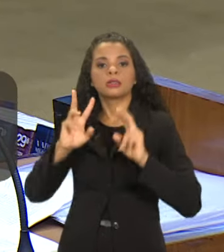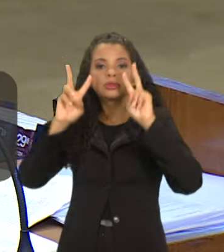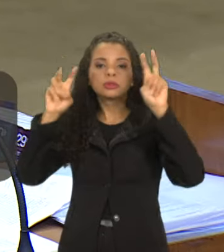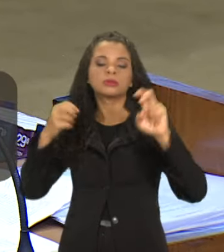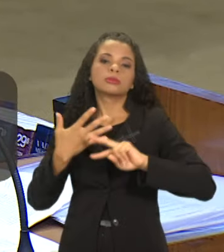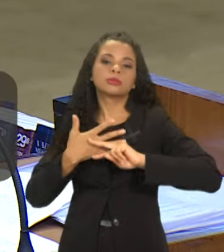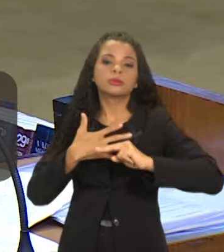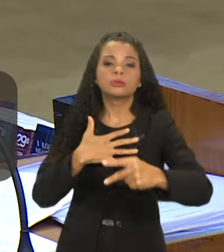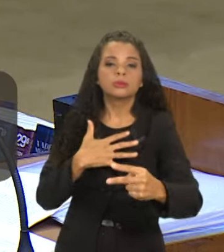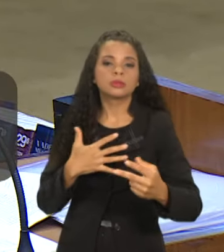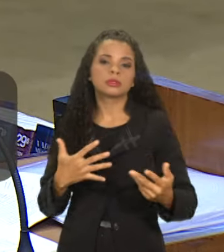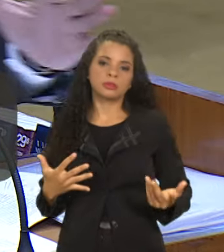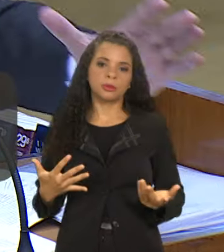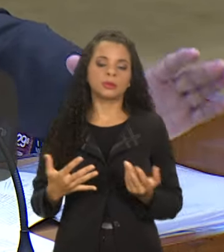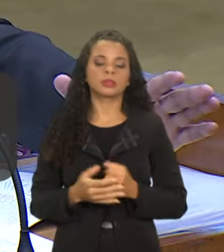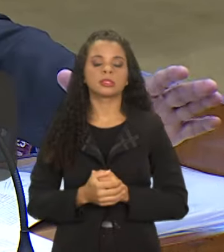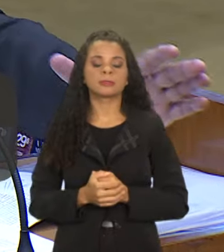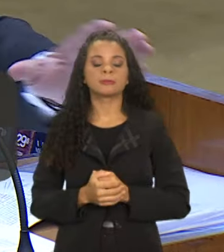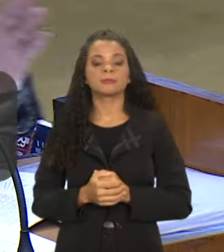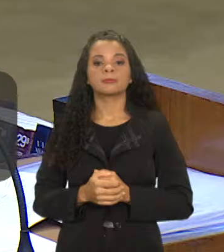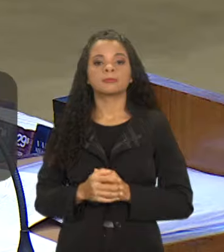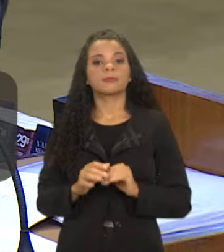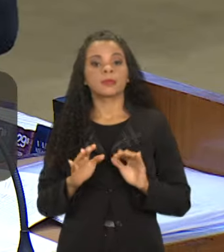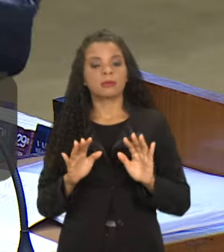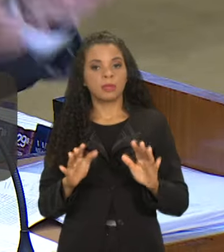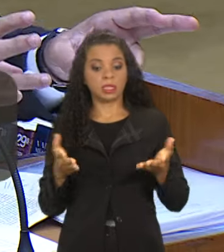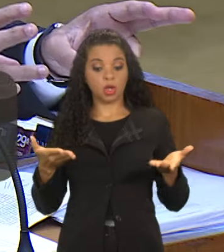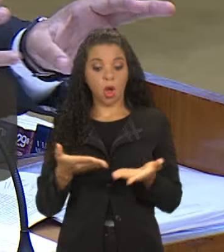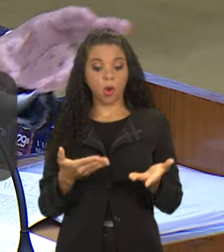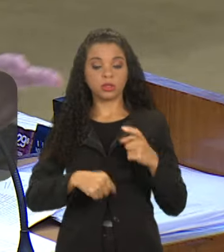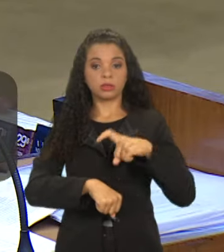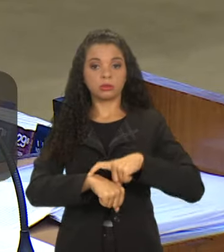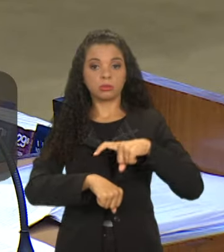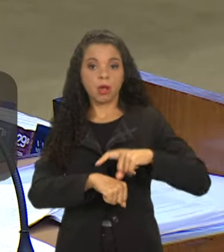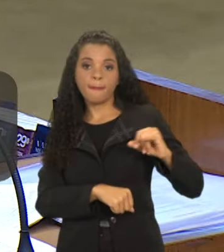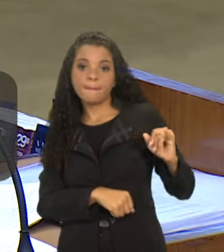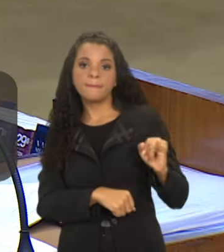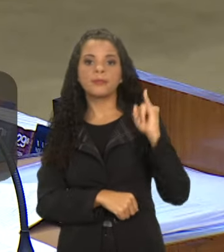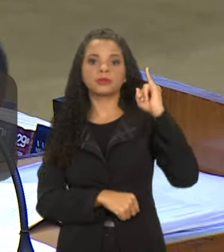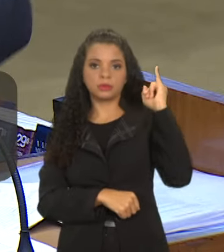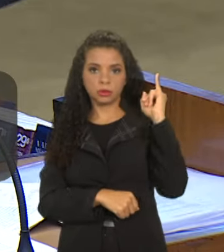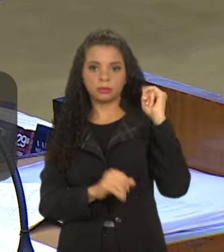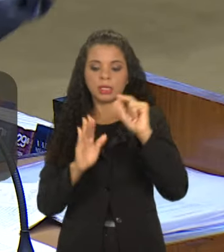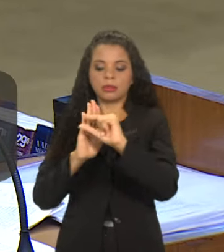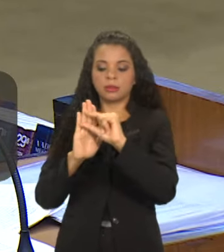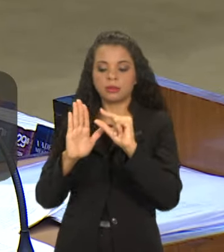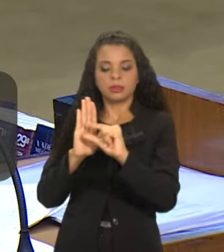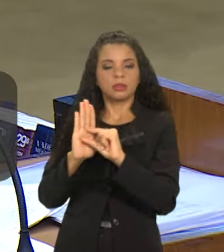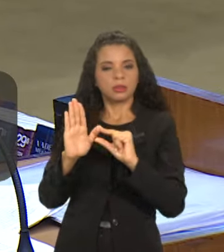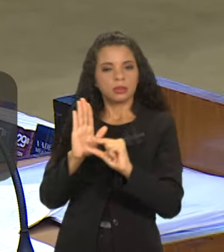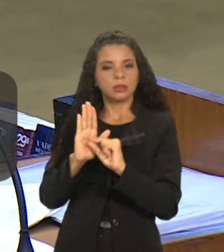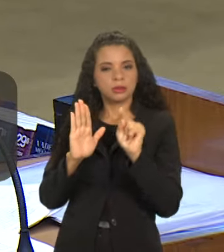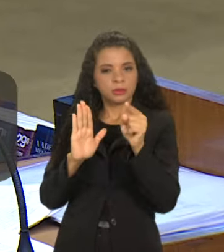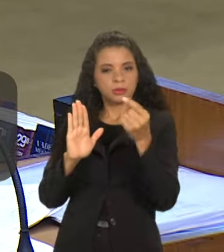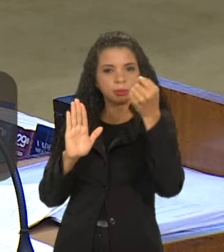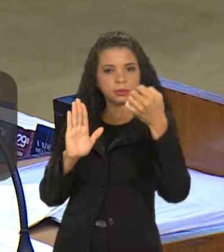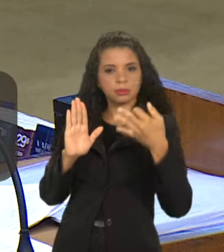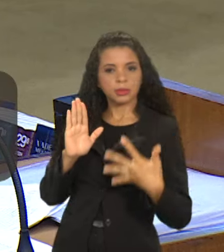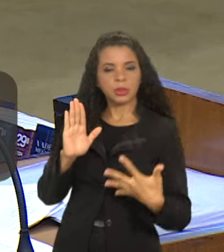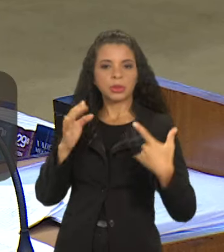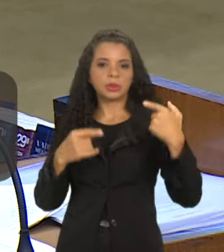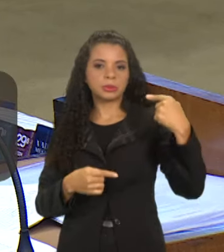Mas, no que há de substancial nesse momento, com esta ressalva quanto à sobrevivência desse debate em